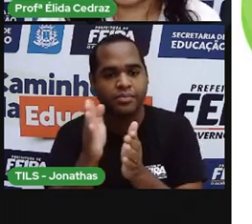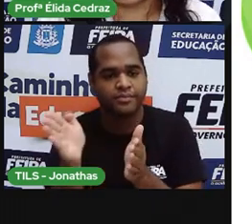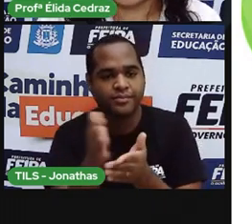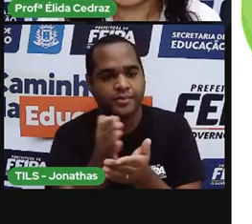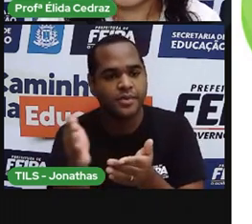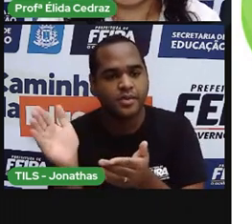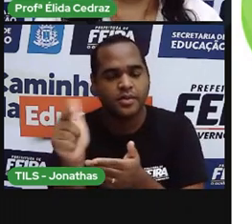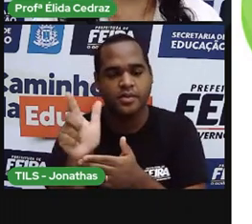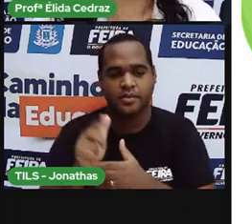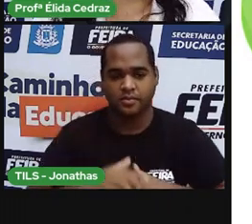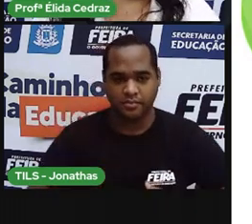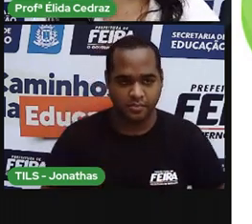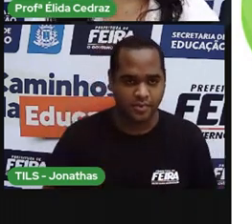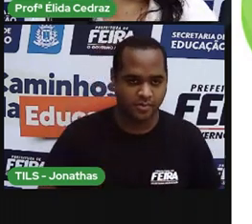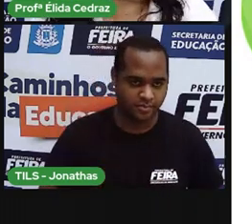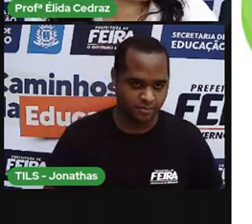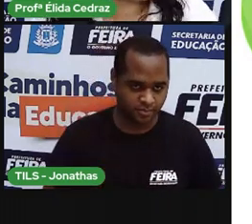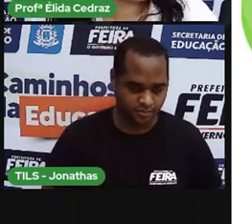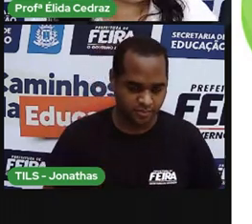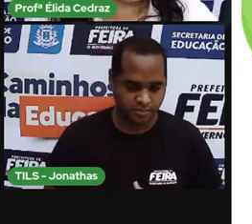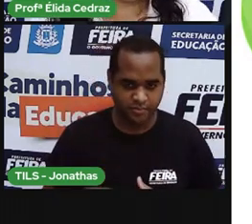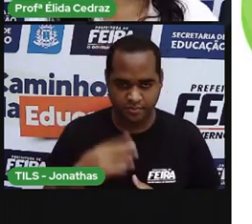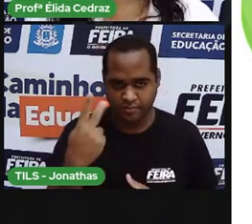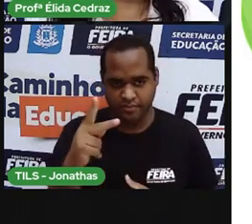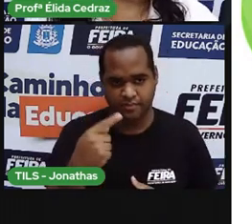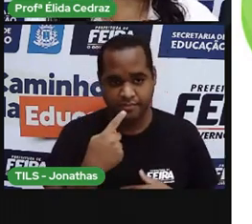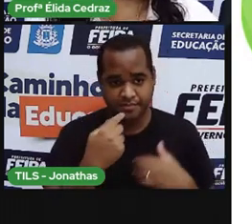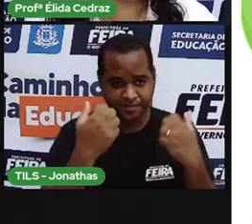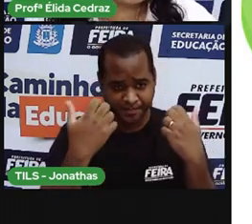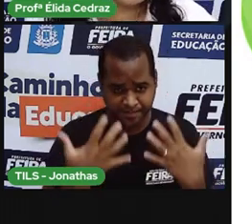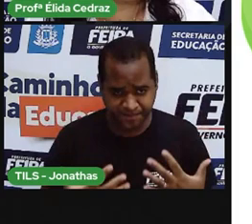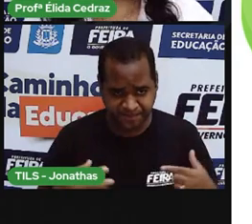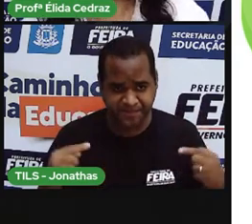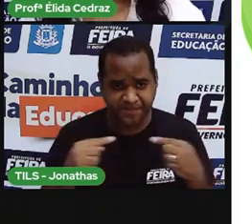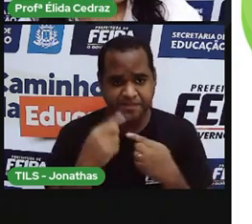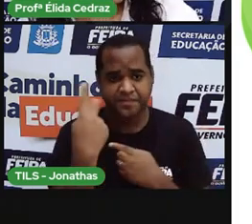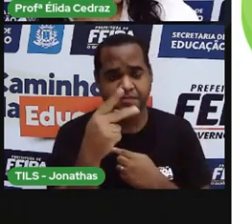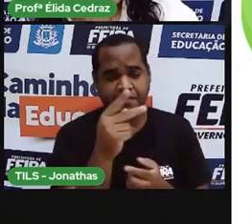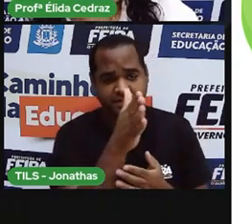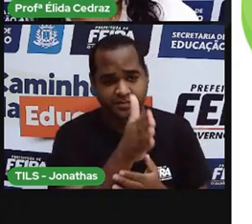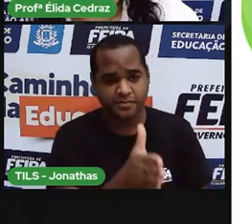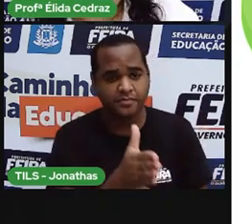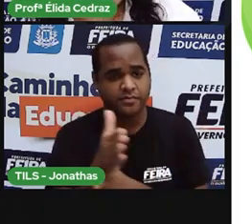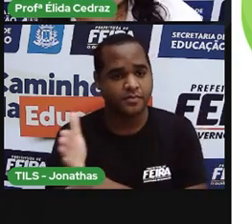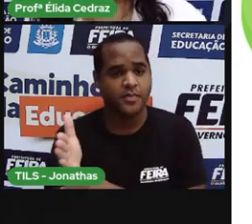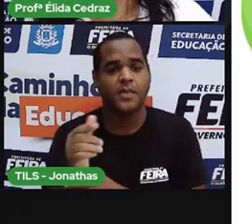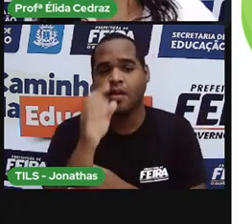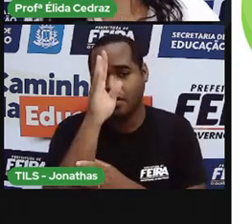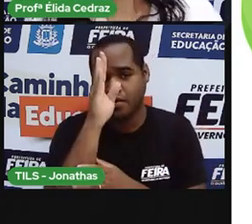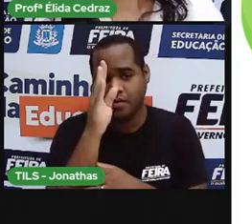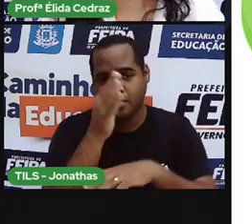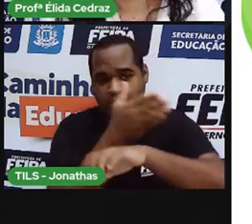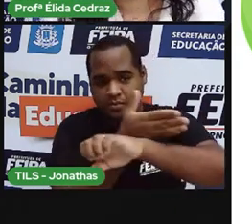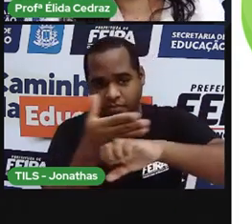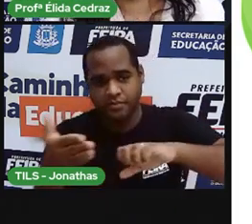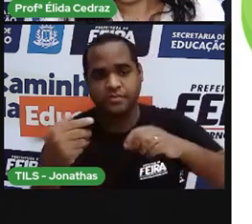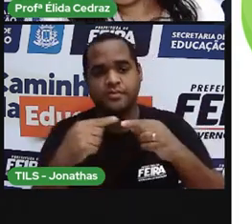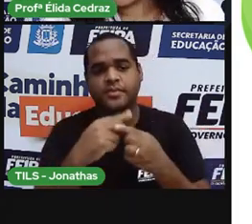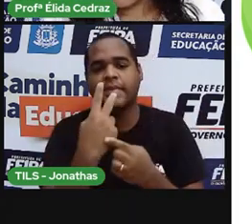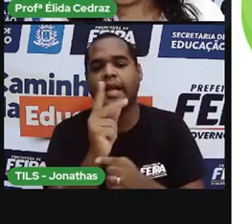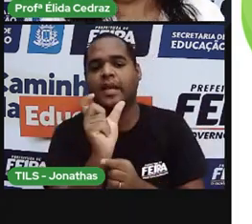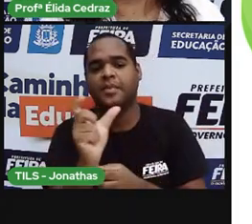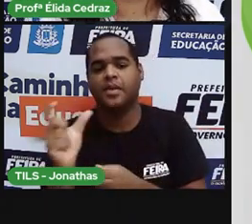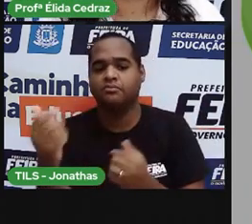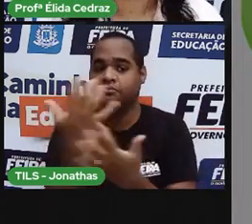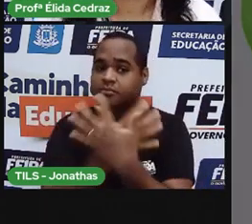com segmentação, que é a separação, o espaço em branco entre as palavras, é a música